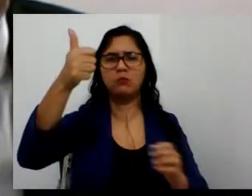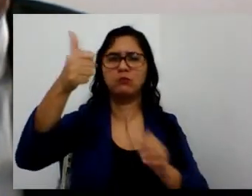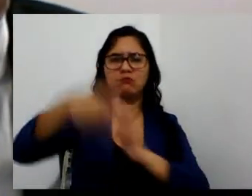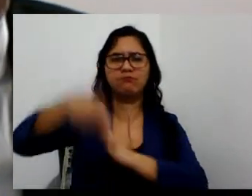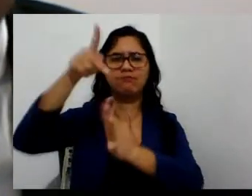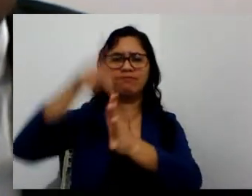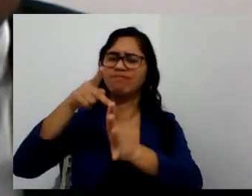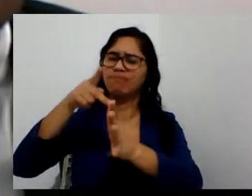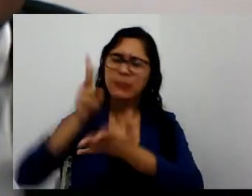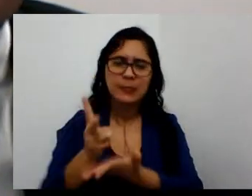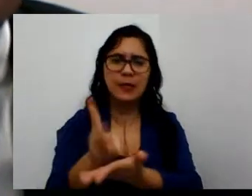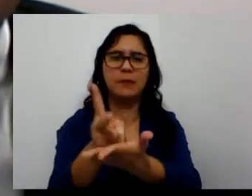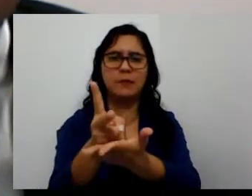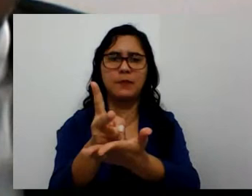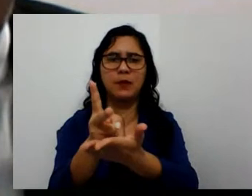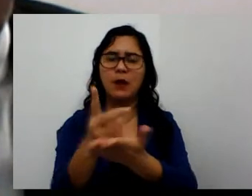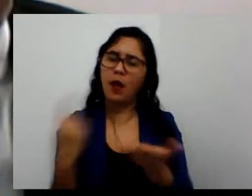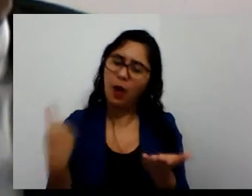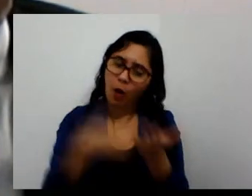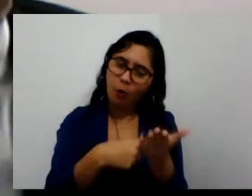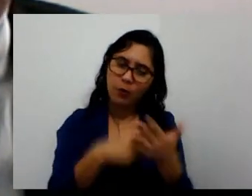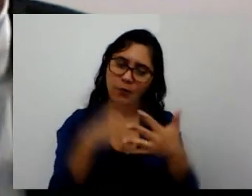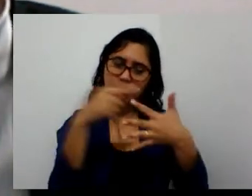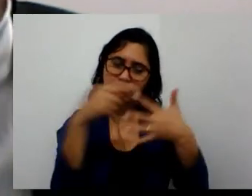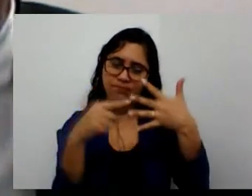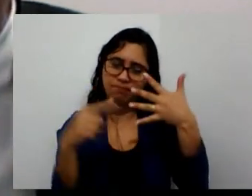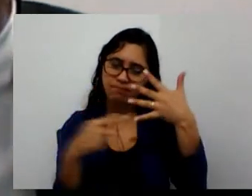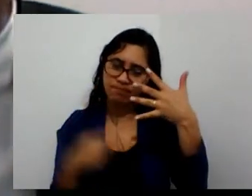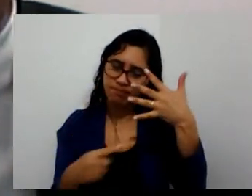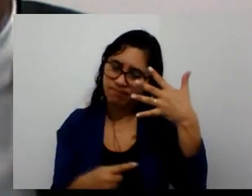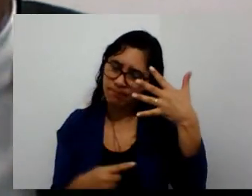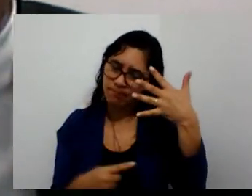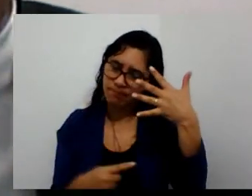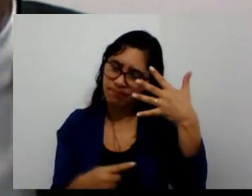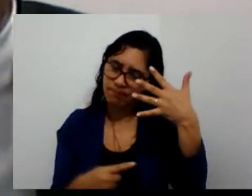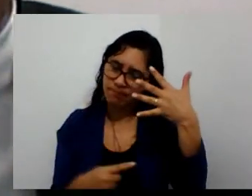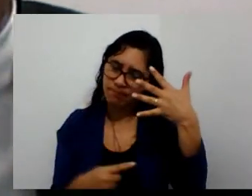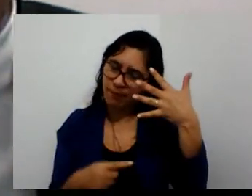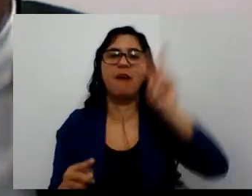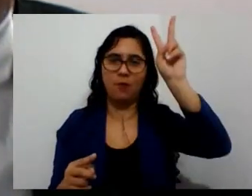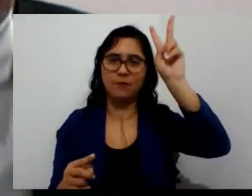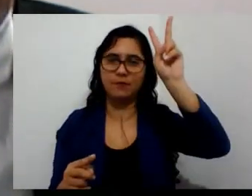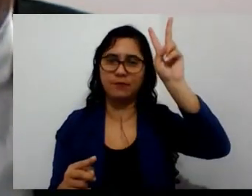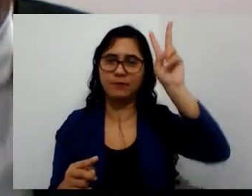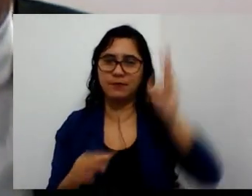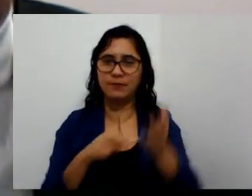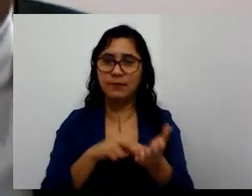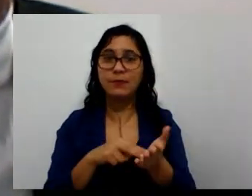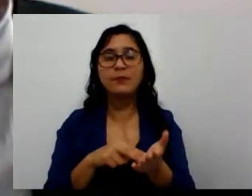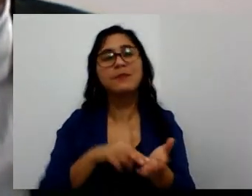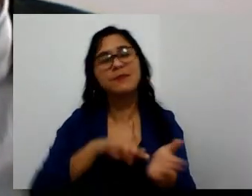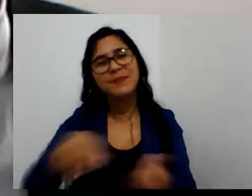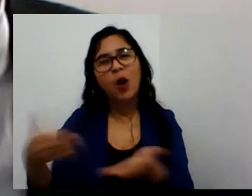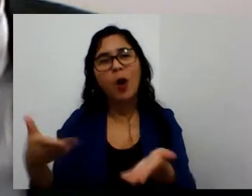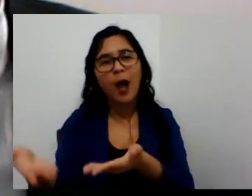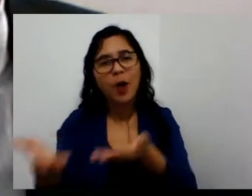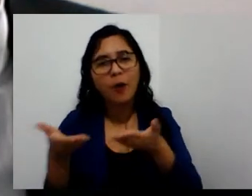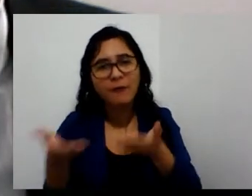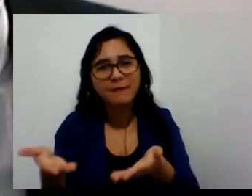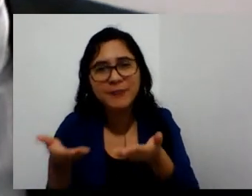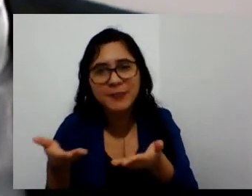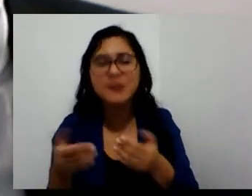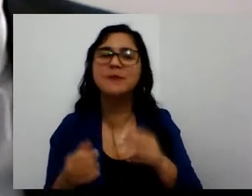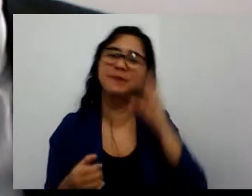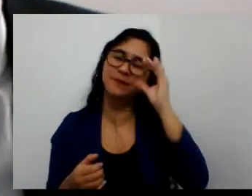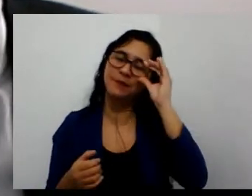são compromissos e valores inegociáveis. Convites. Gostaríamos de convidar